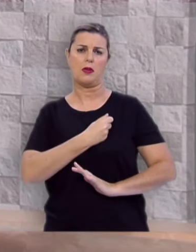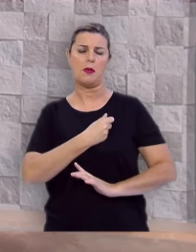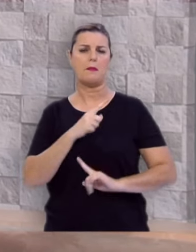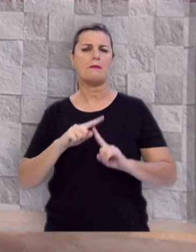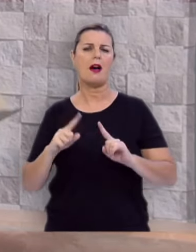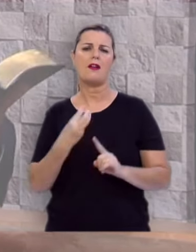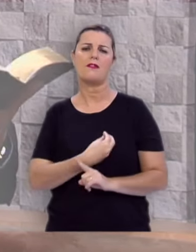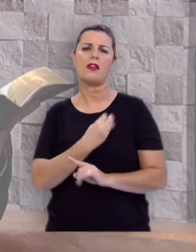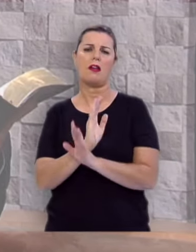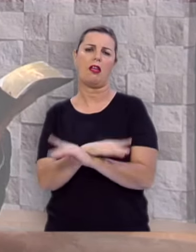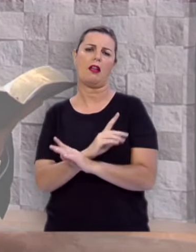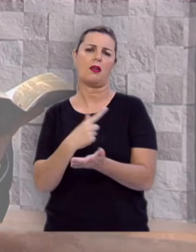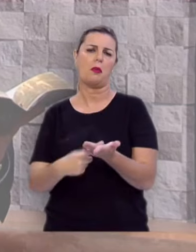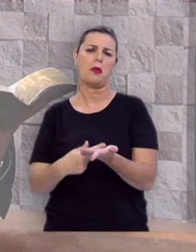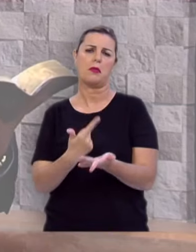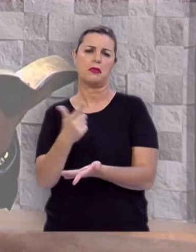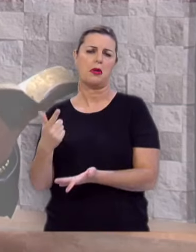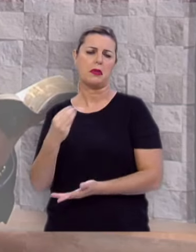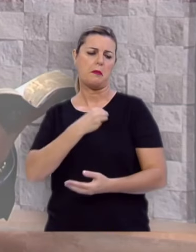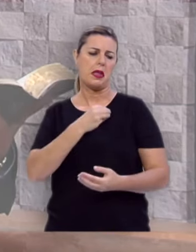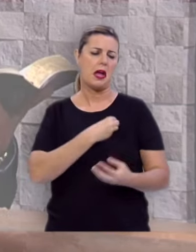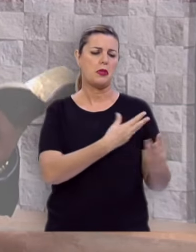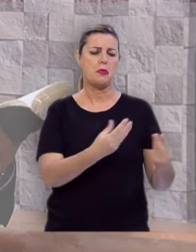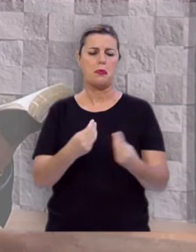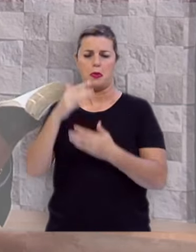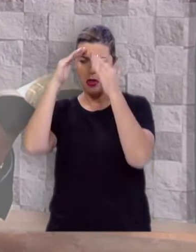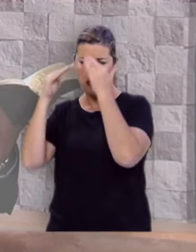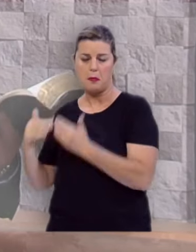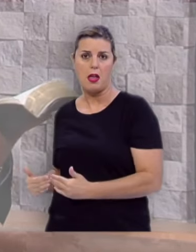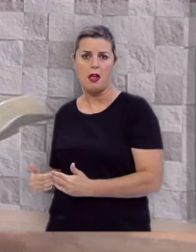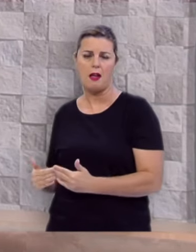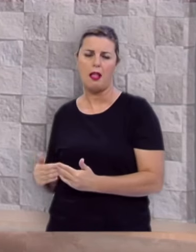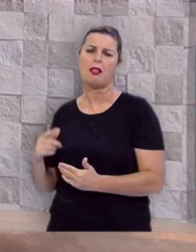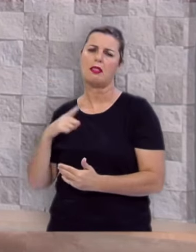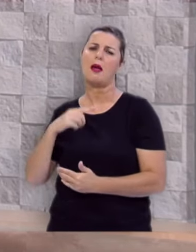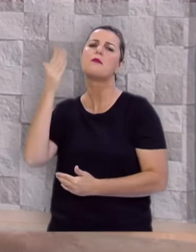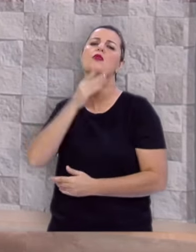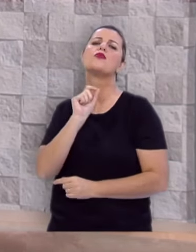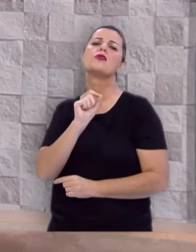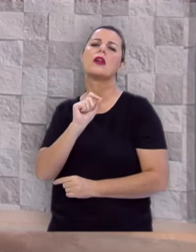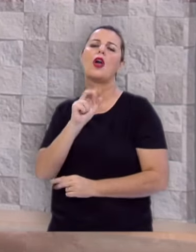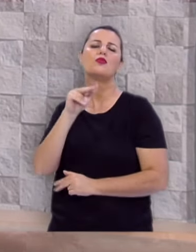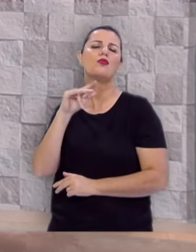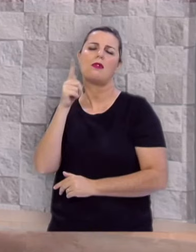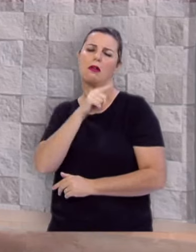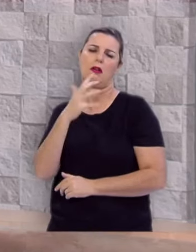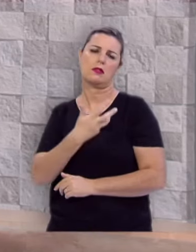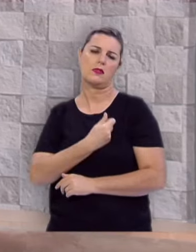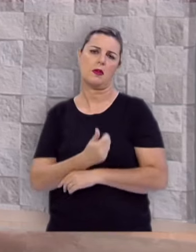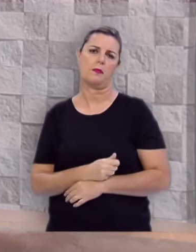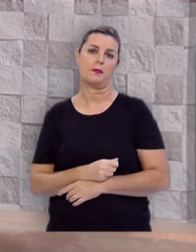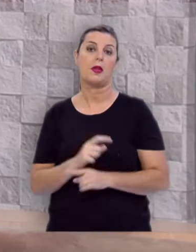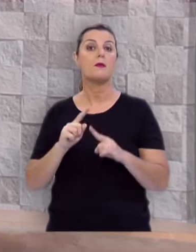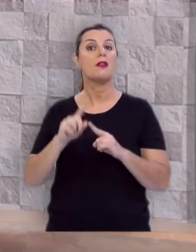salvação, e vivem uma vida descomprometida no pecado, na desobediência, na transgressão, estão provando uma coisa: nunca foram